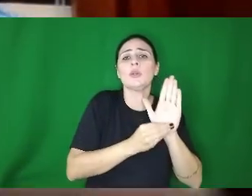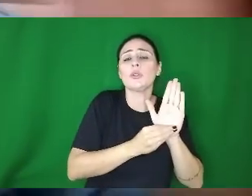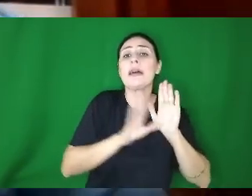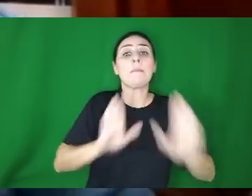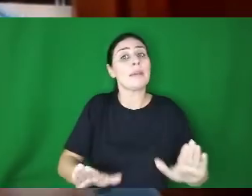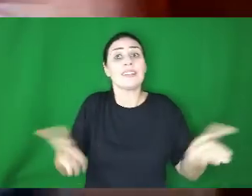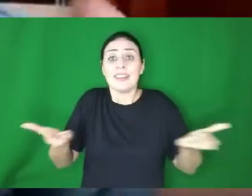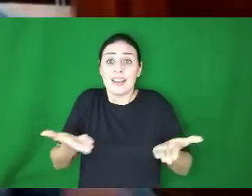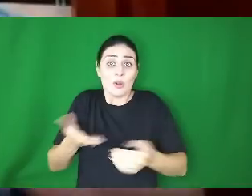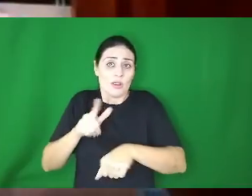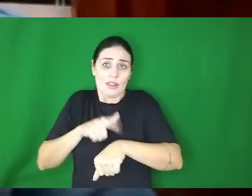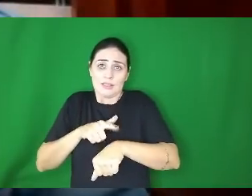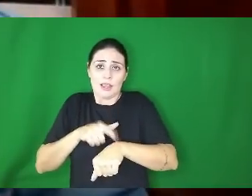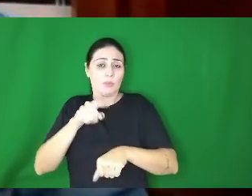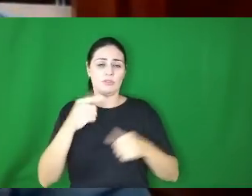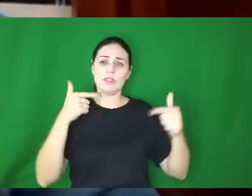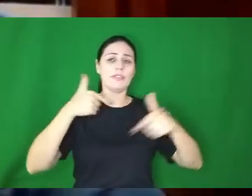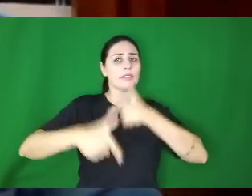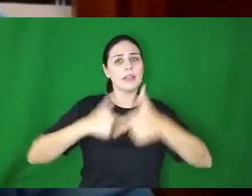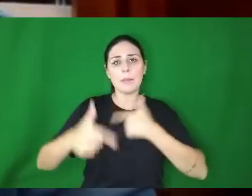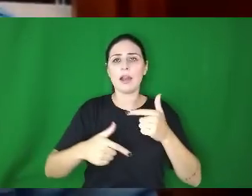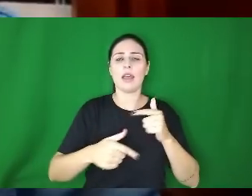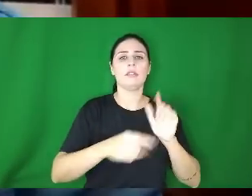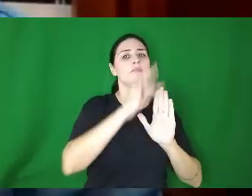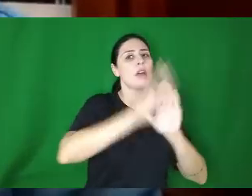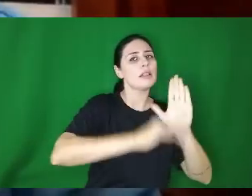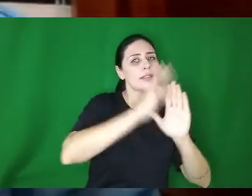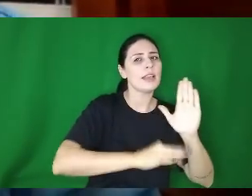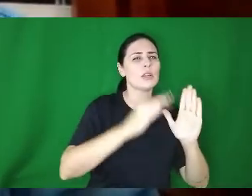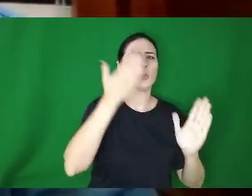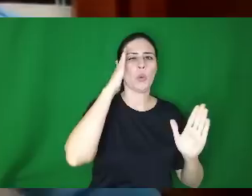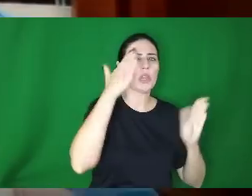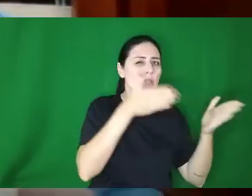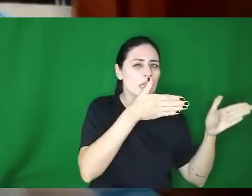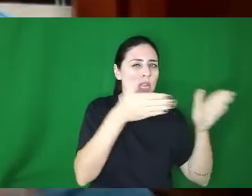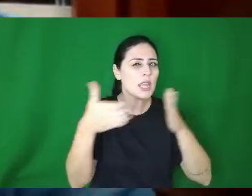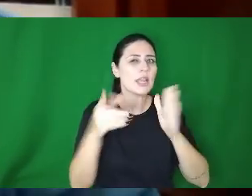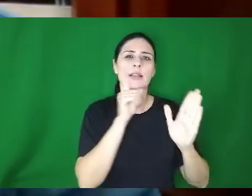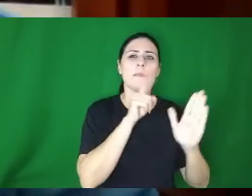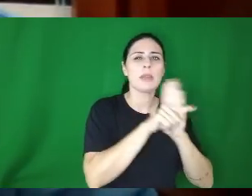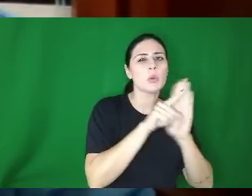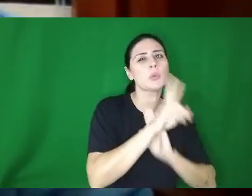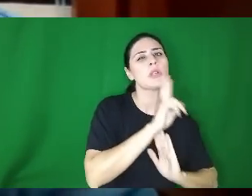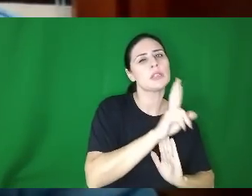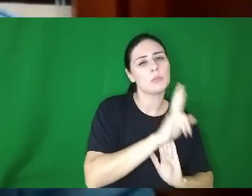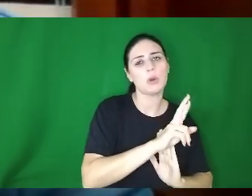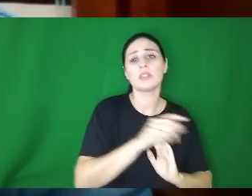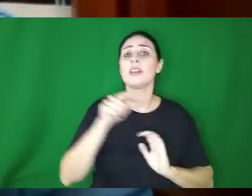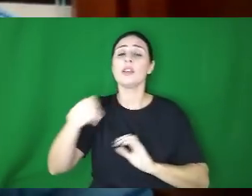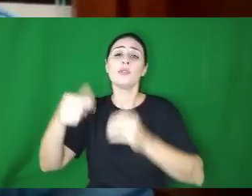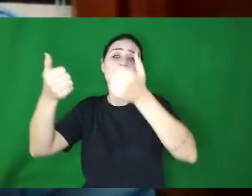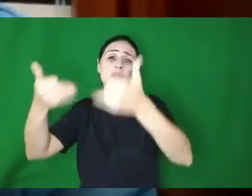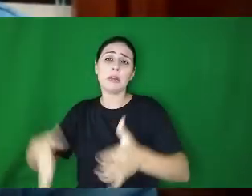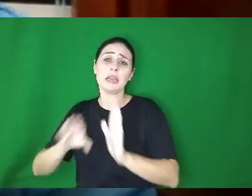é importante, como você diz, dentro do referencial que vocês trabalham, que eu compartilho, nós defendemos